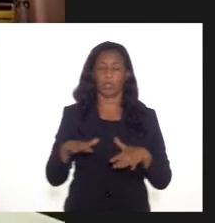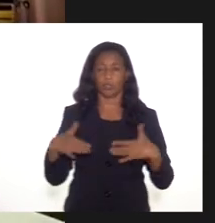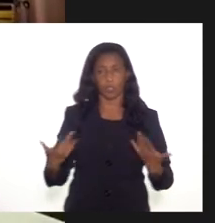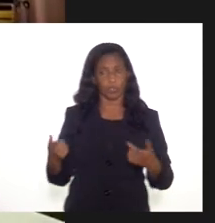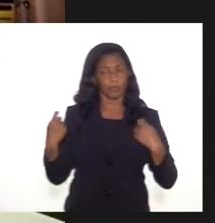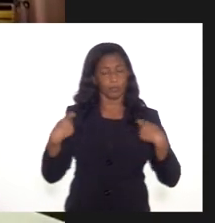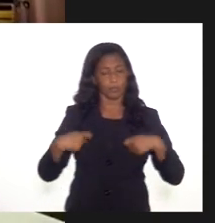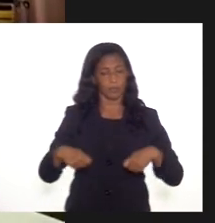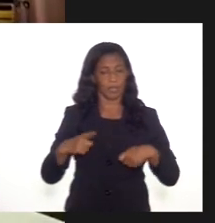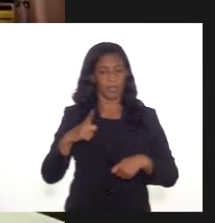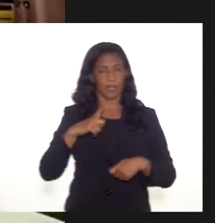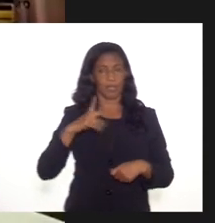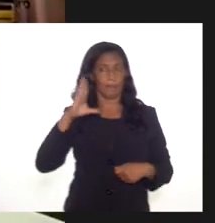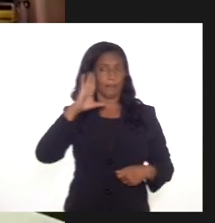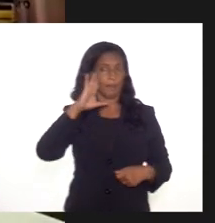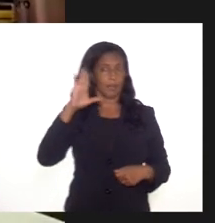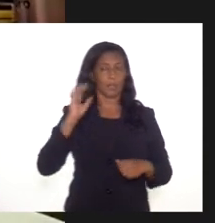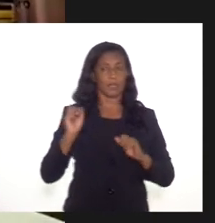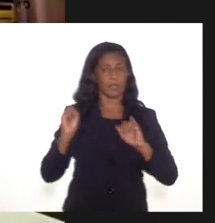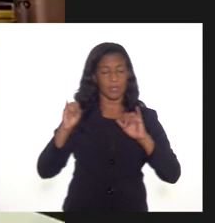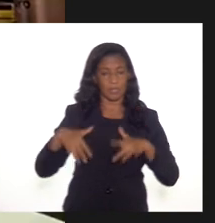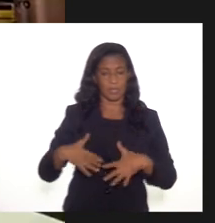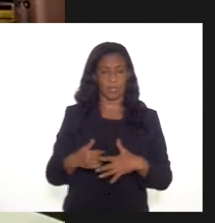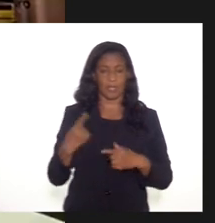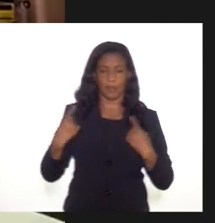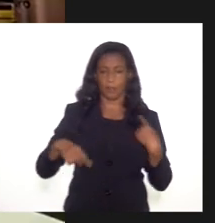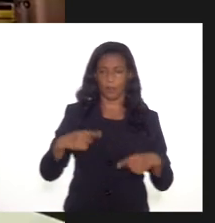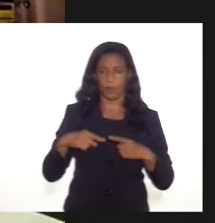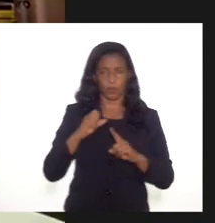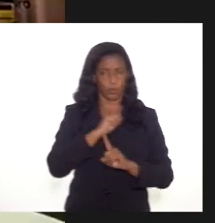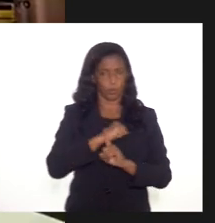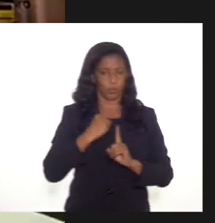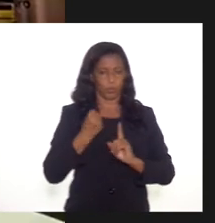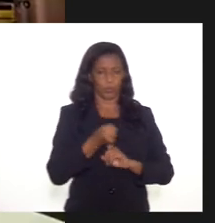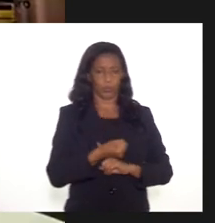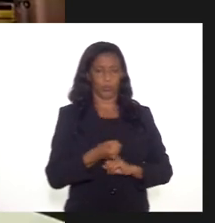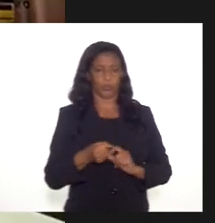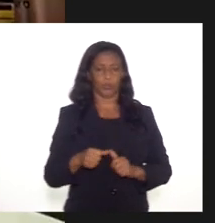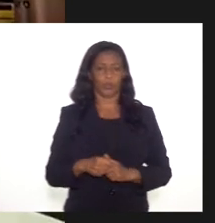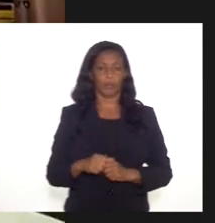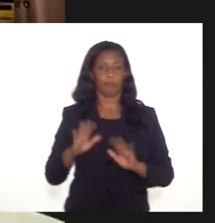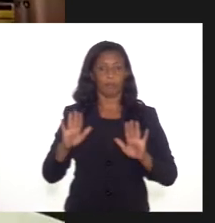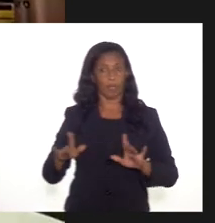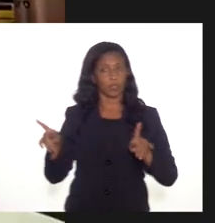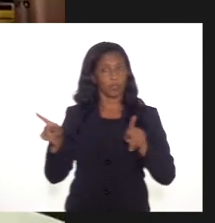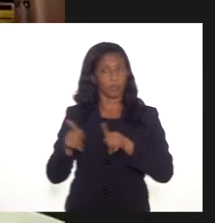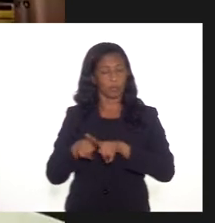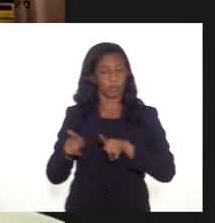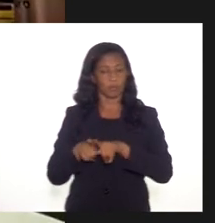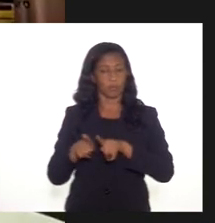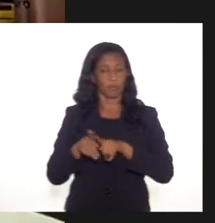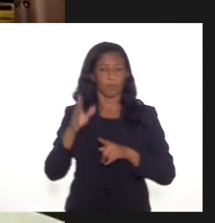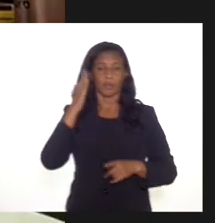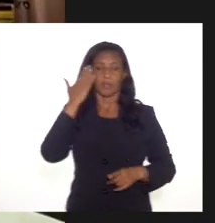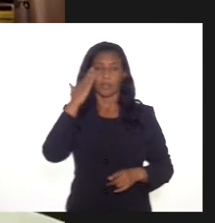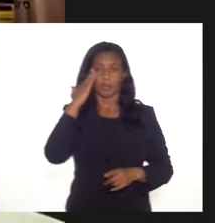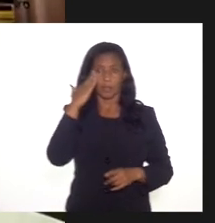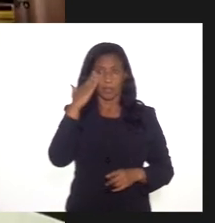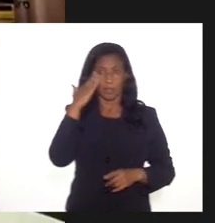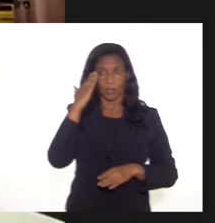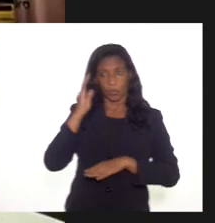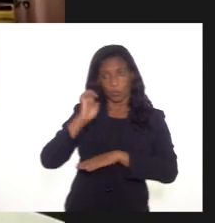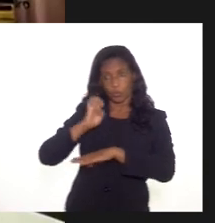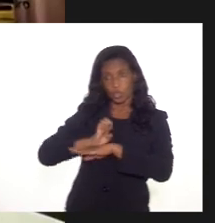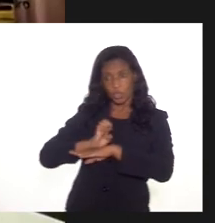precisa ter uma prioridade, sim, nas políticas sociais, mas também entendendo o